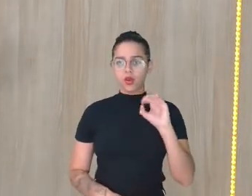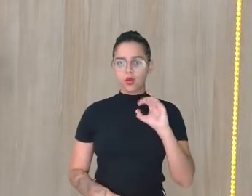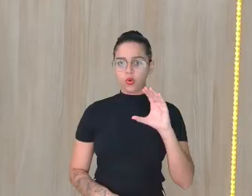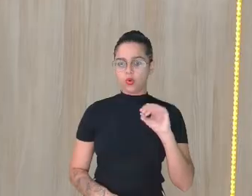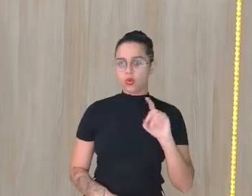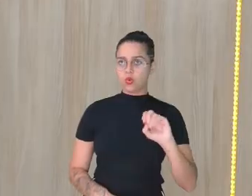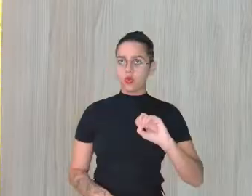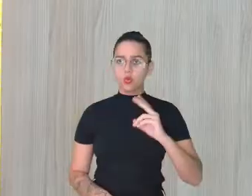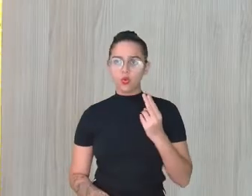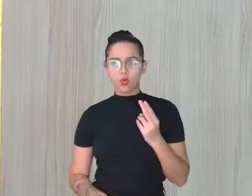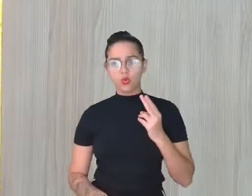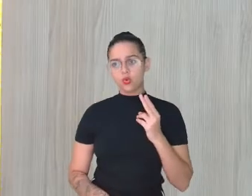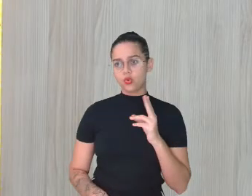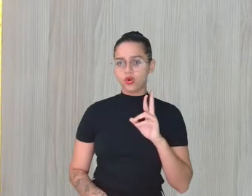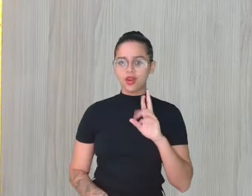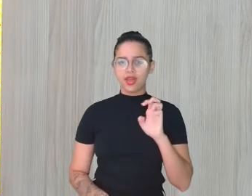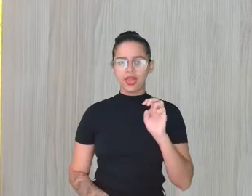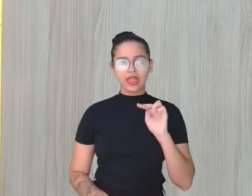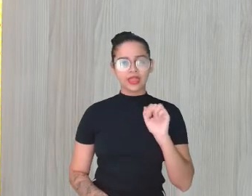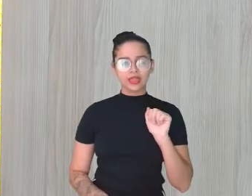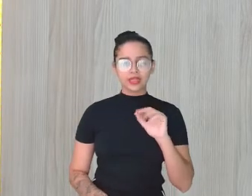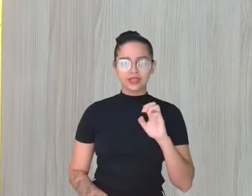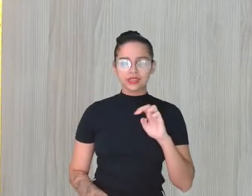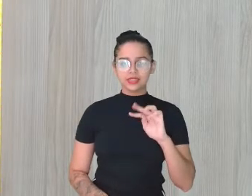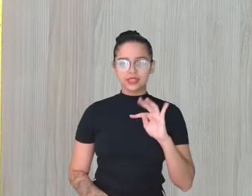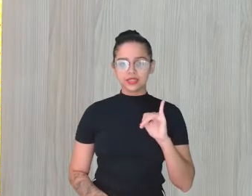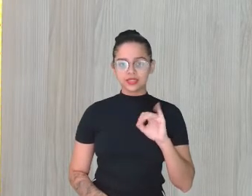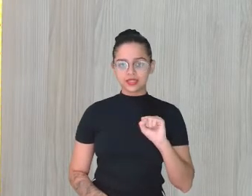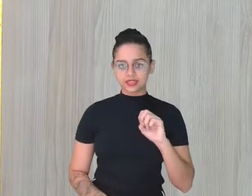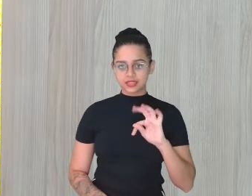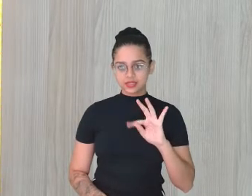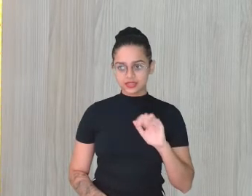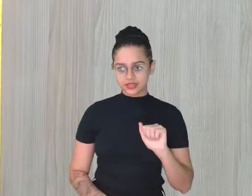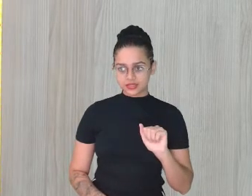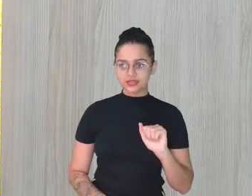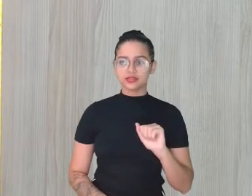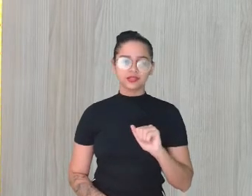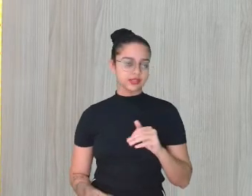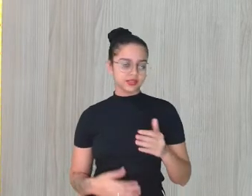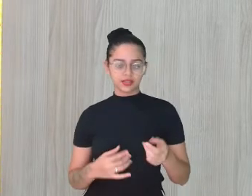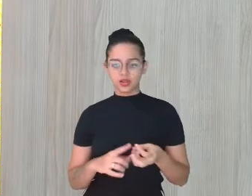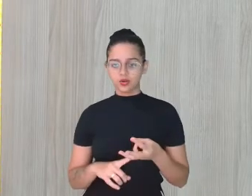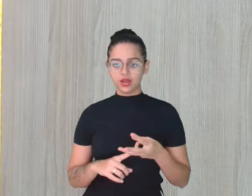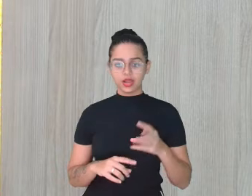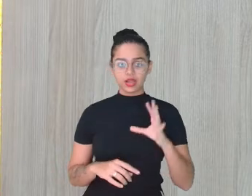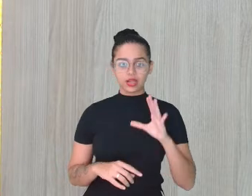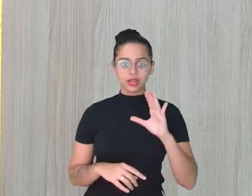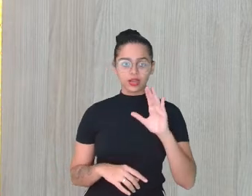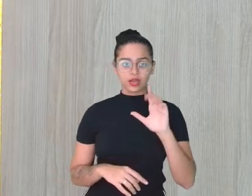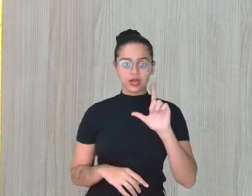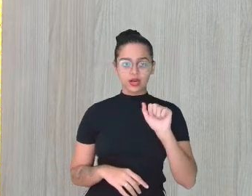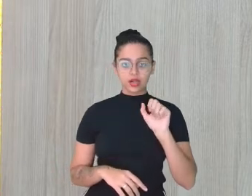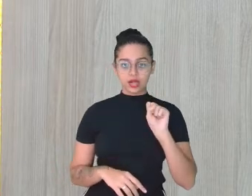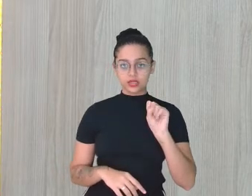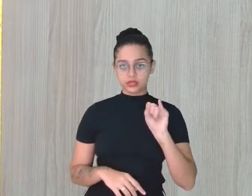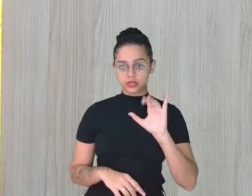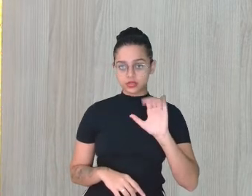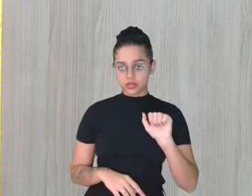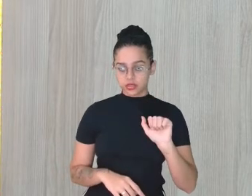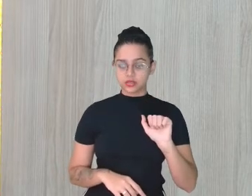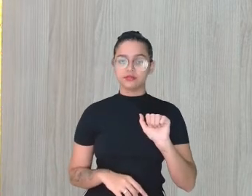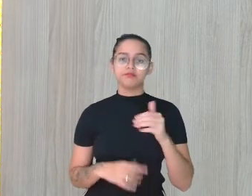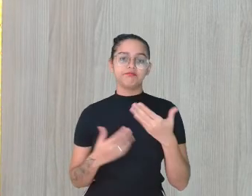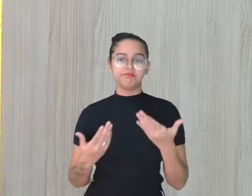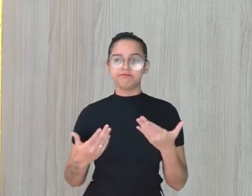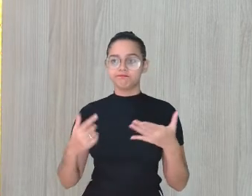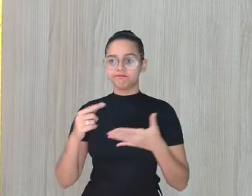Barroca. Né? O renascentista. Renascentista, né? Isso. Neoclássica, né? Seria essa, né? A